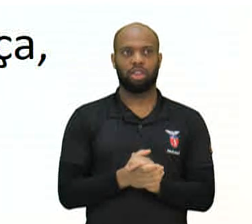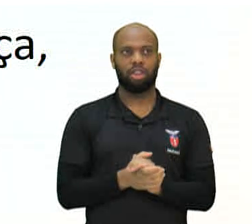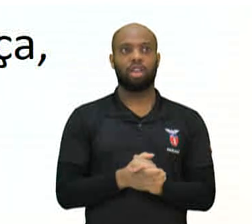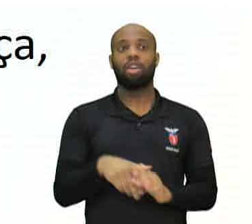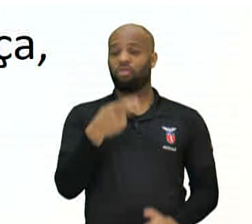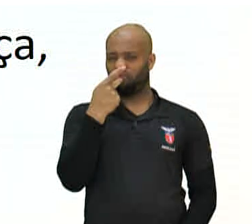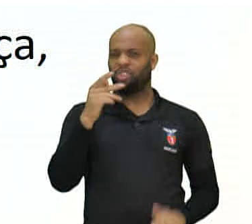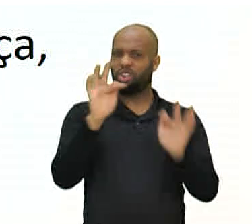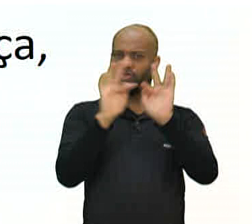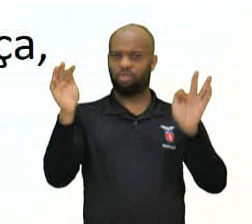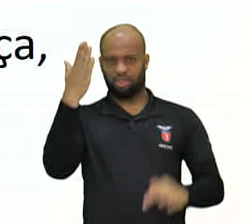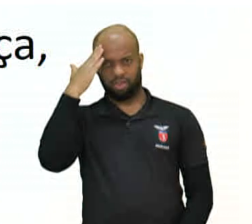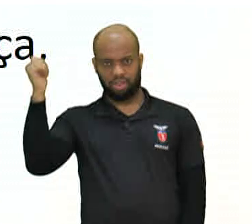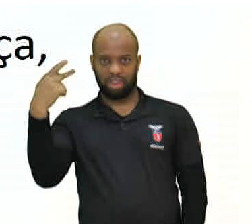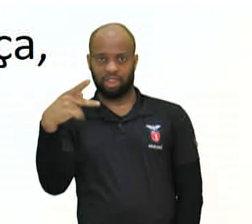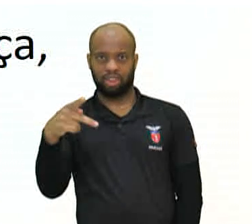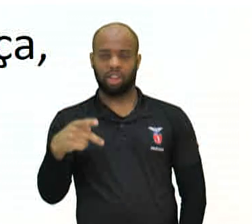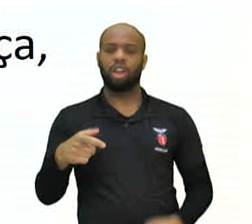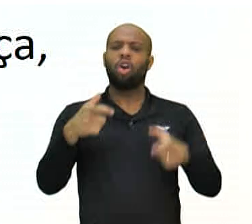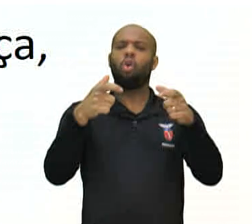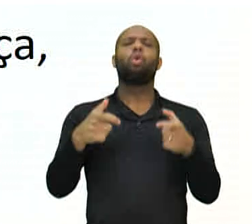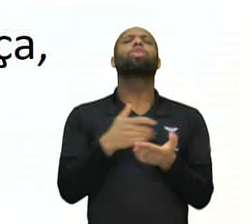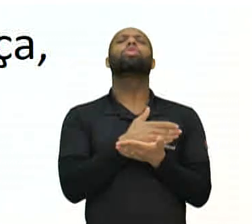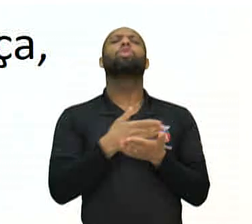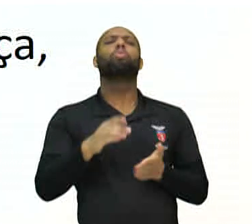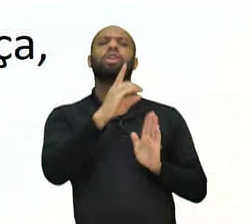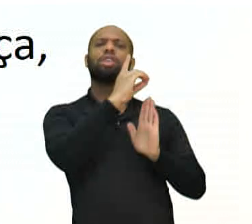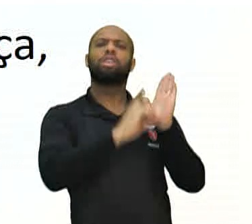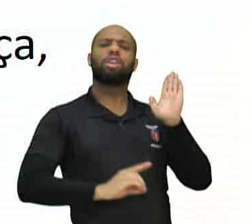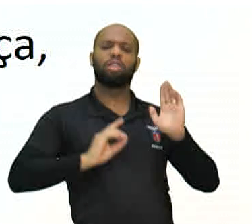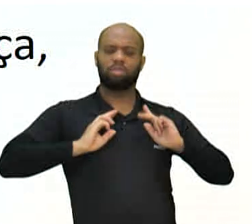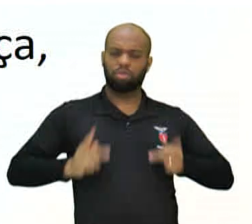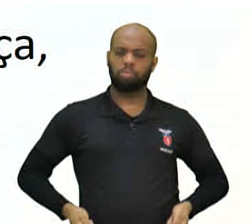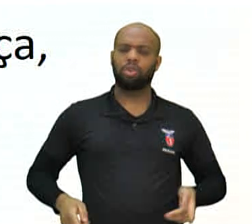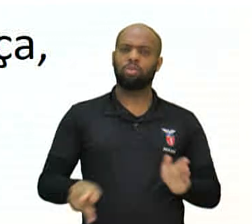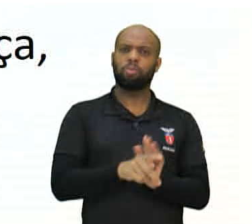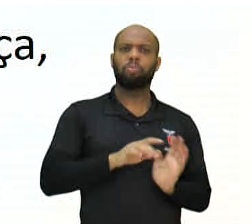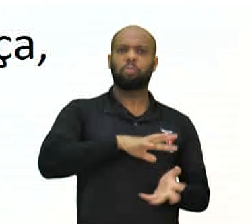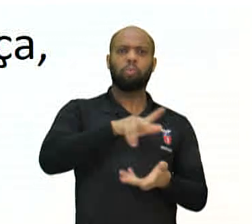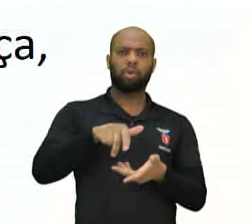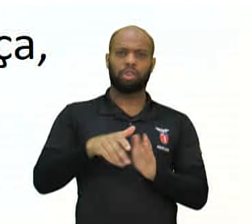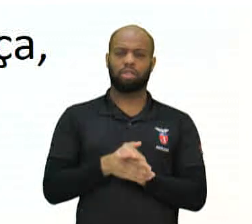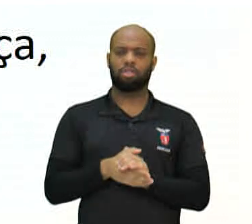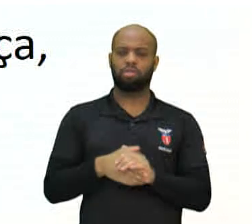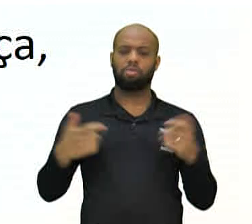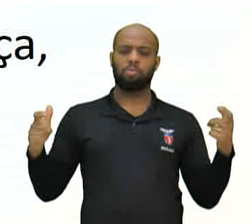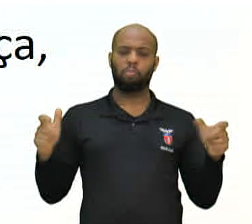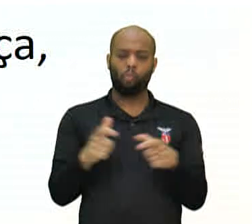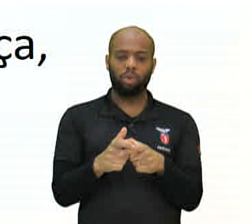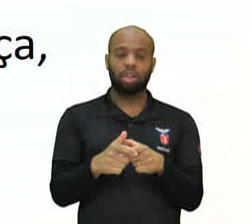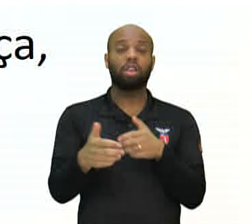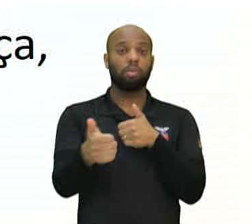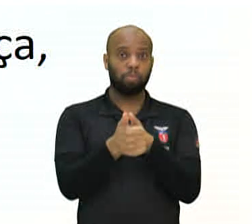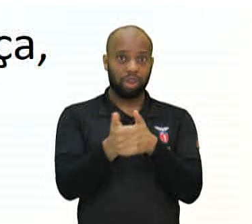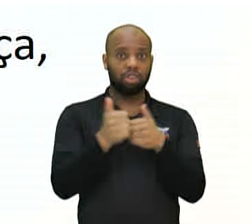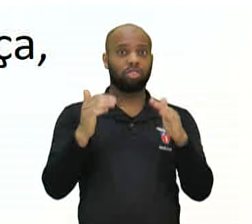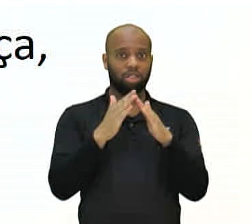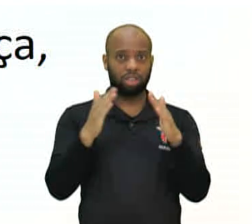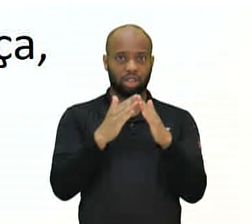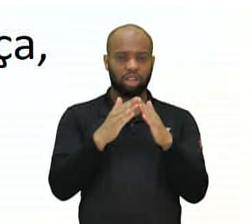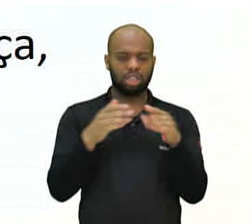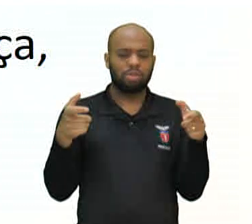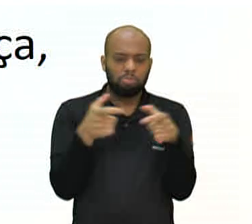assim: onde afinal começam os direitos humanos universais? Em pequenos lugares, perto de casa, tão perto e